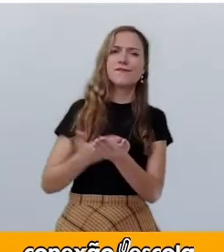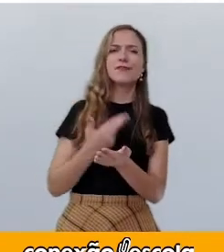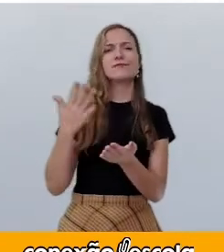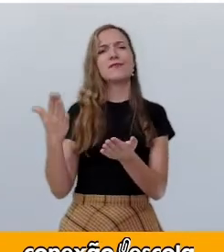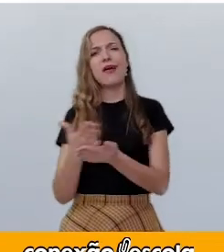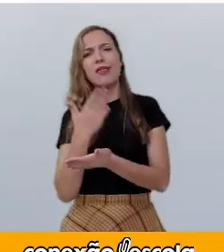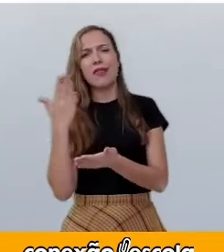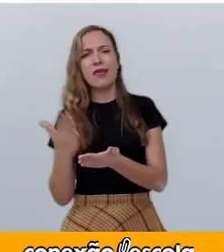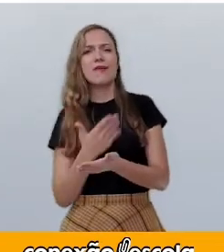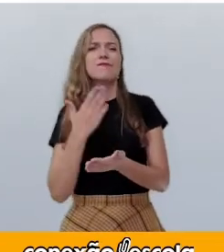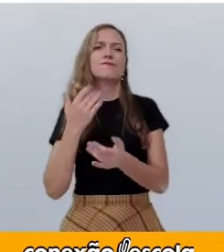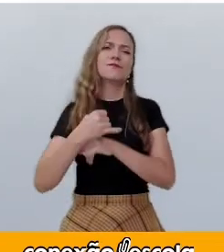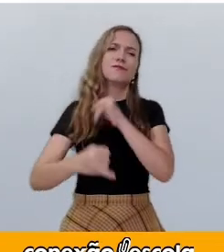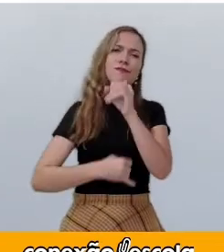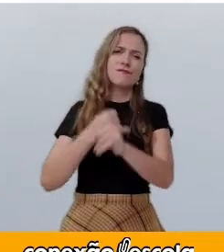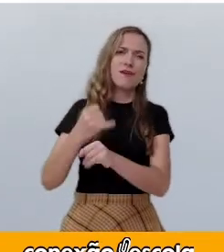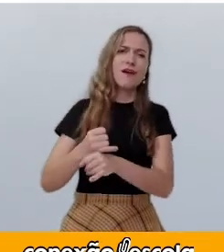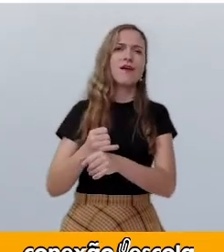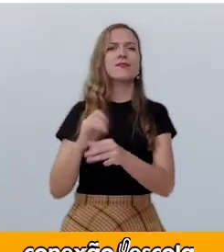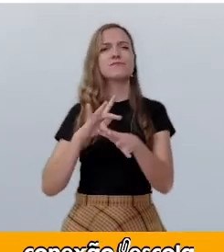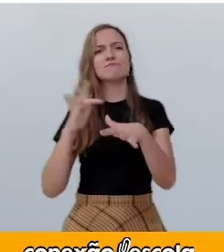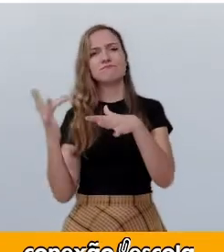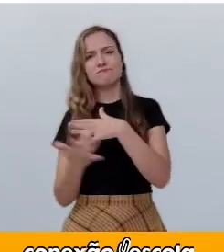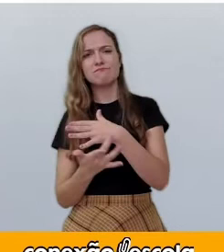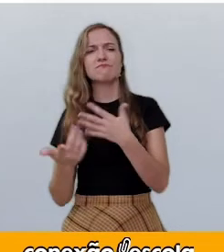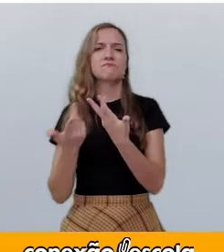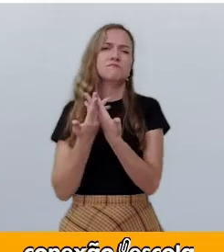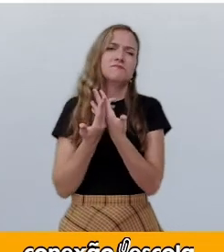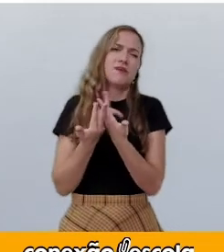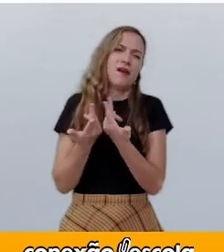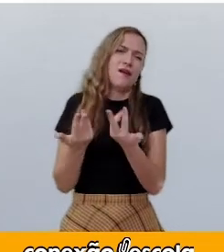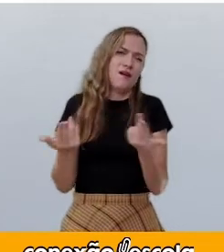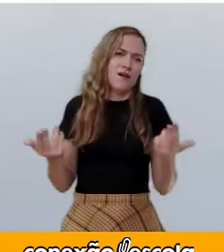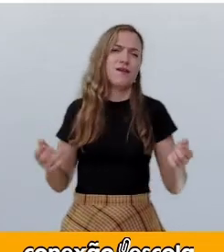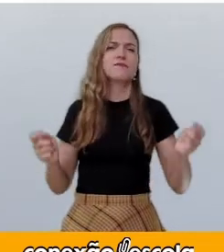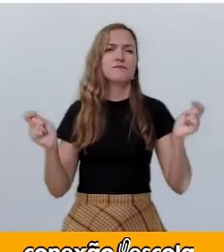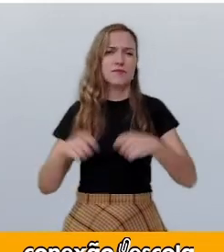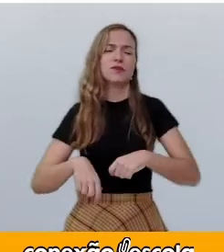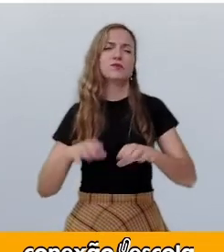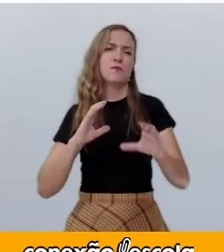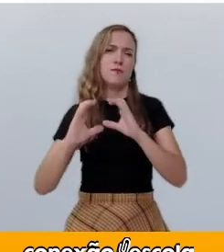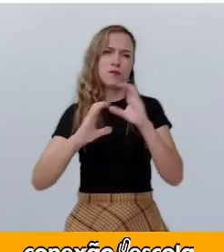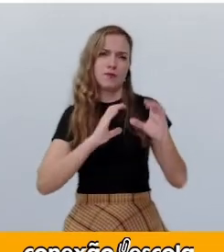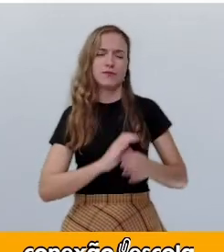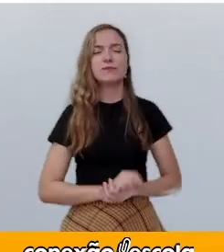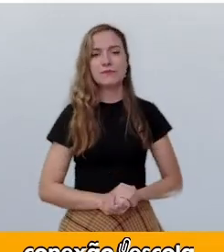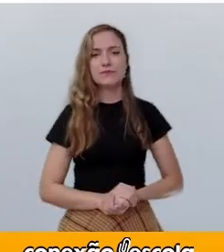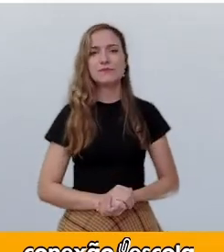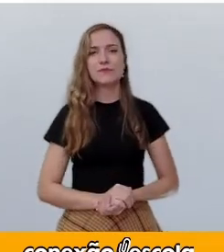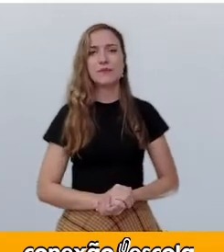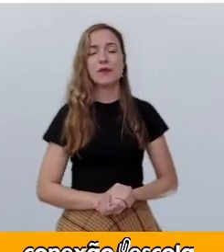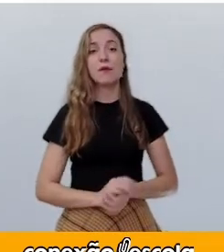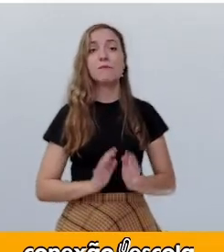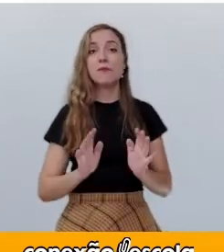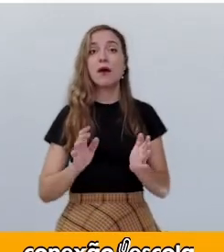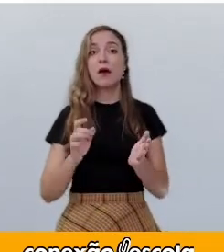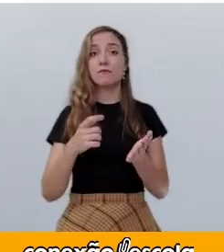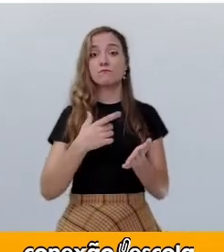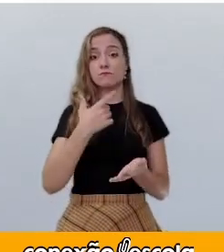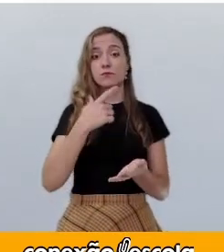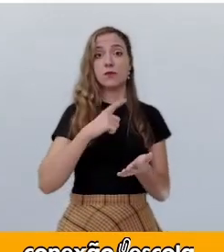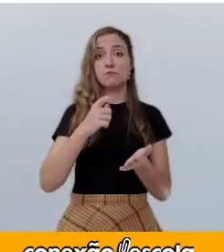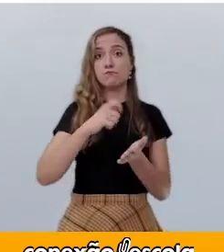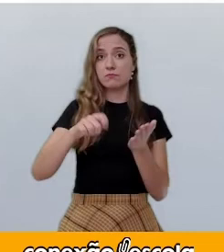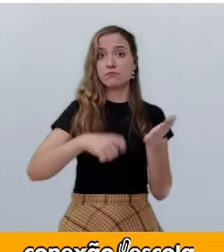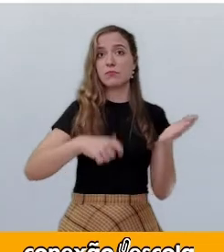livros internet redes sociais e em outros meios de comunicação na verdade não só o relato pessoal